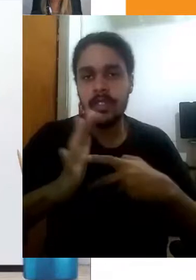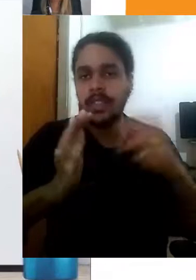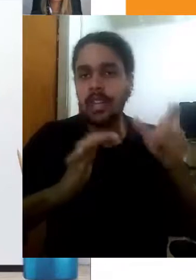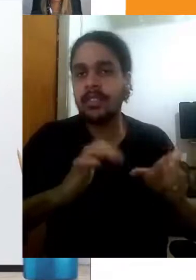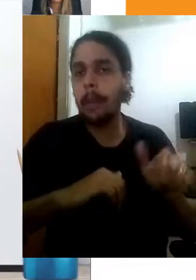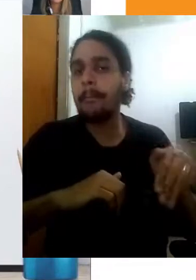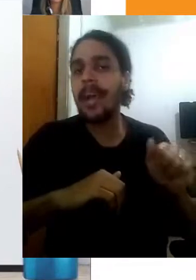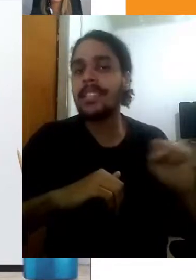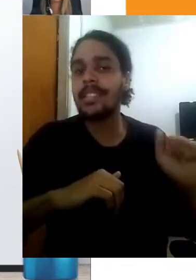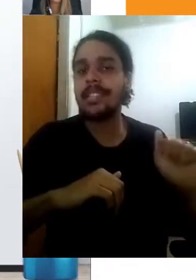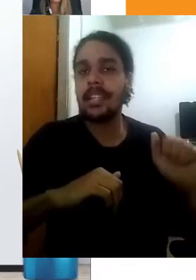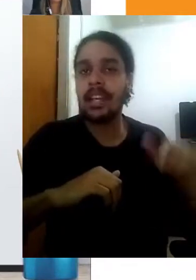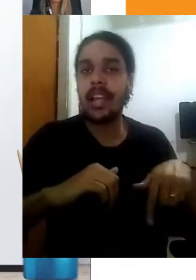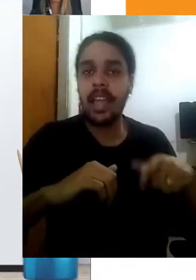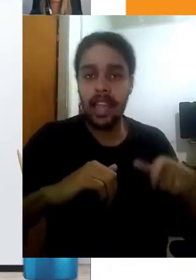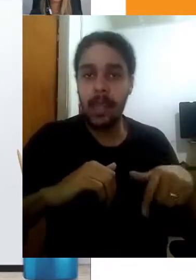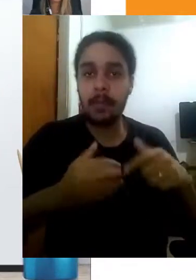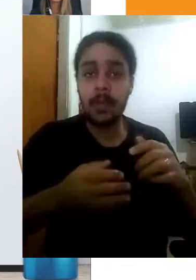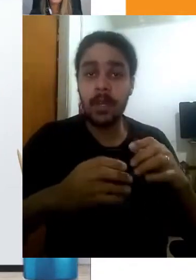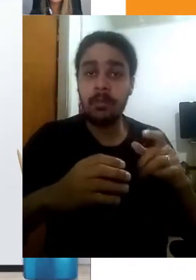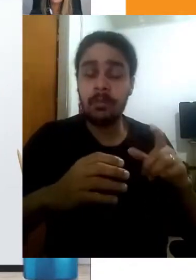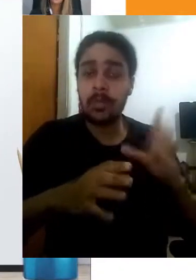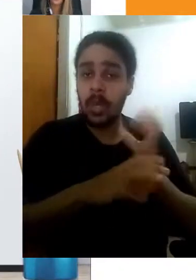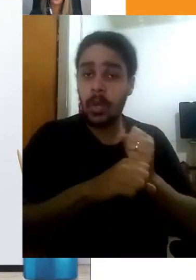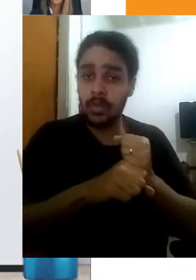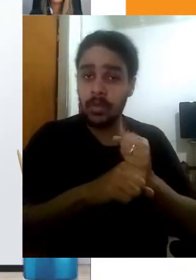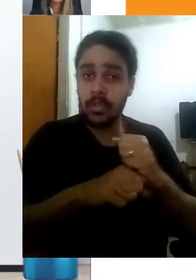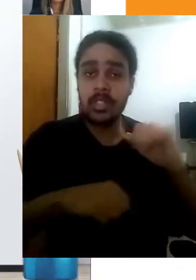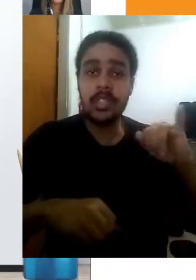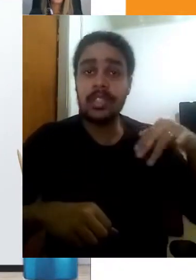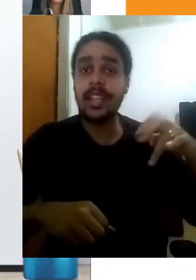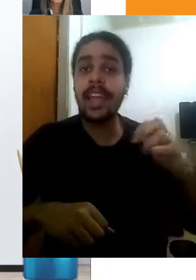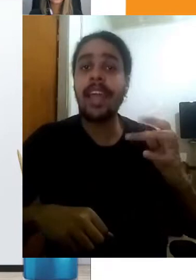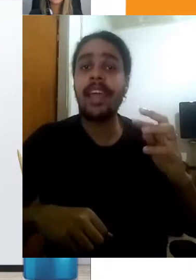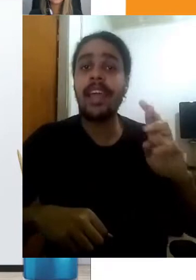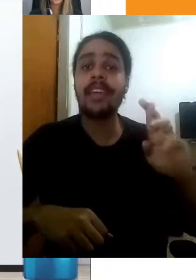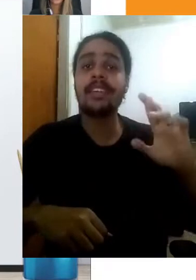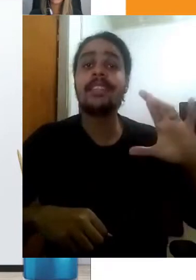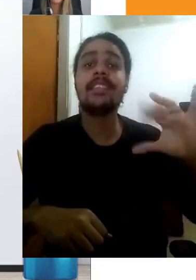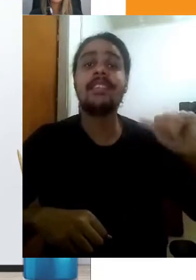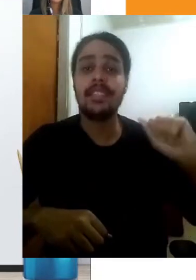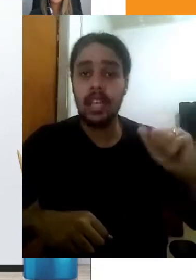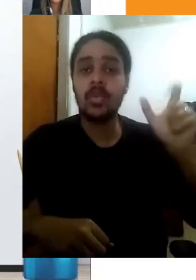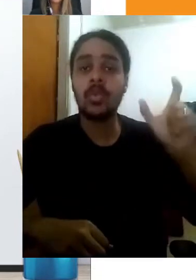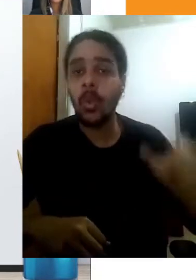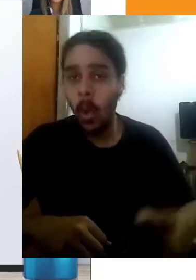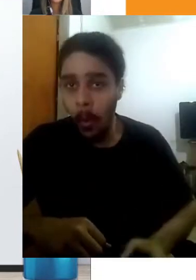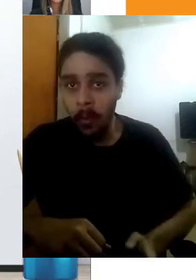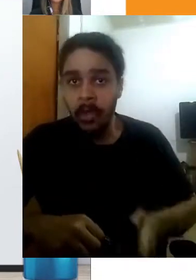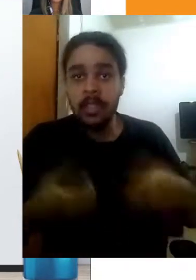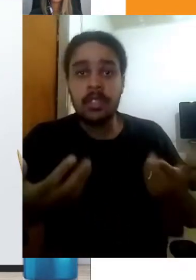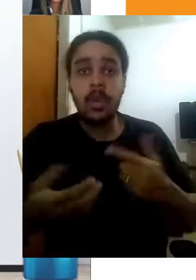O significado da massa. A massa é uma medida da inércia do corpo. Então, quanto maior for a massa desse corpo, mais